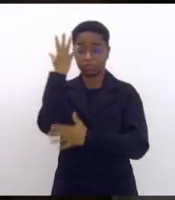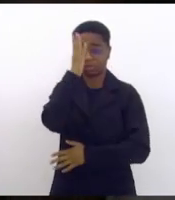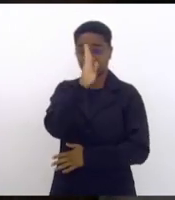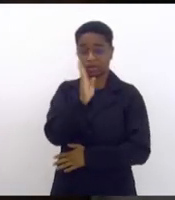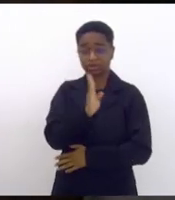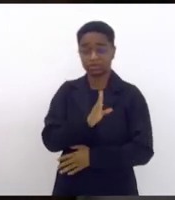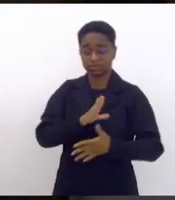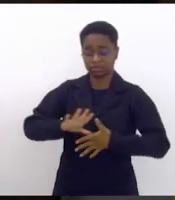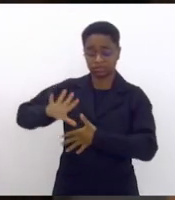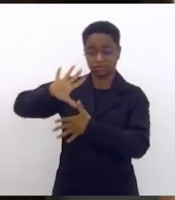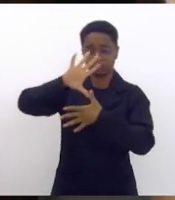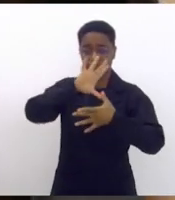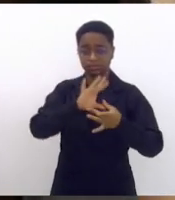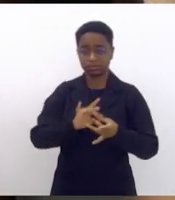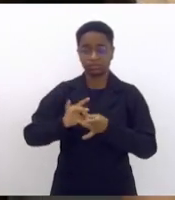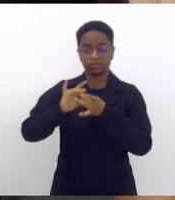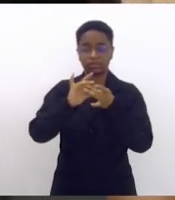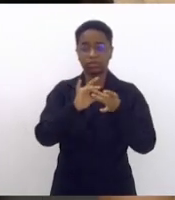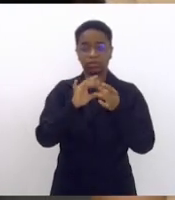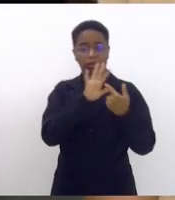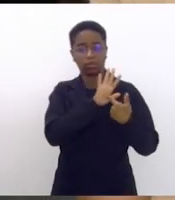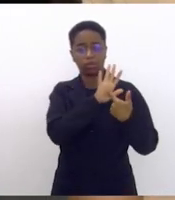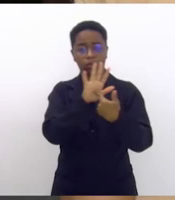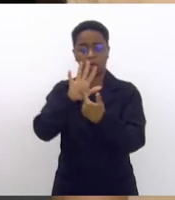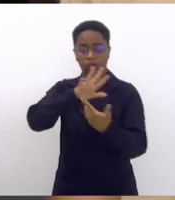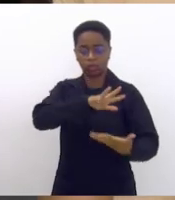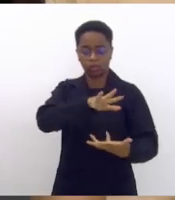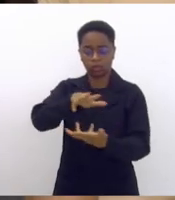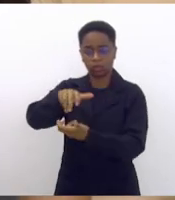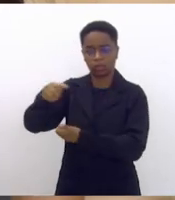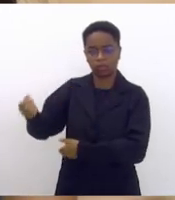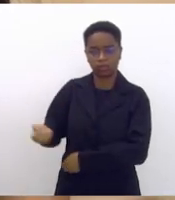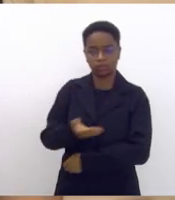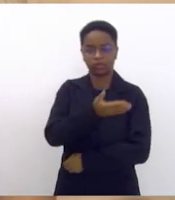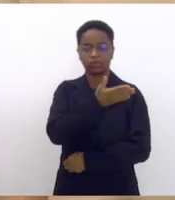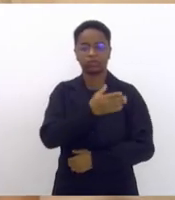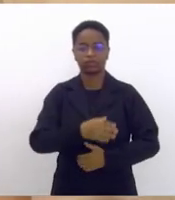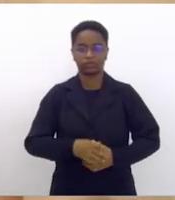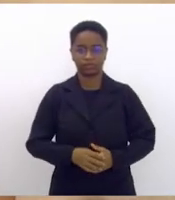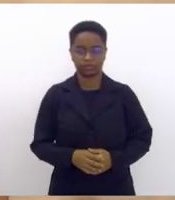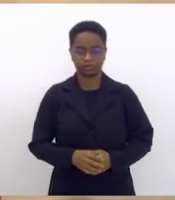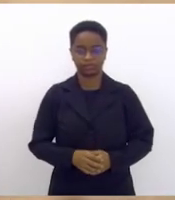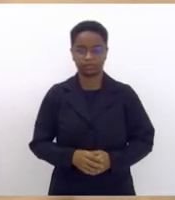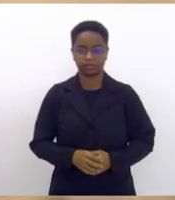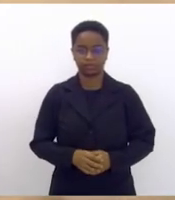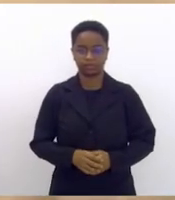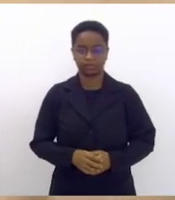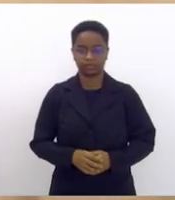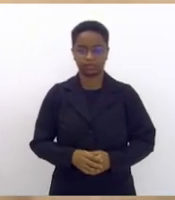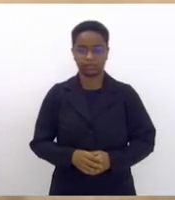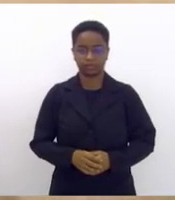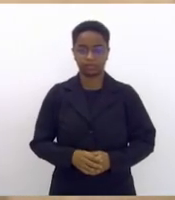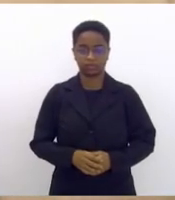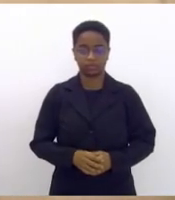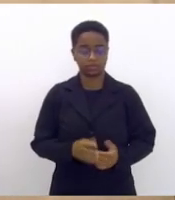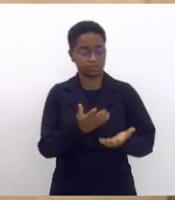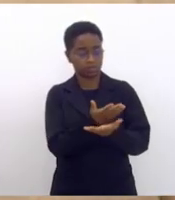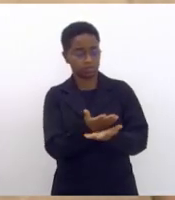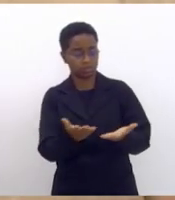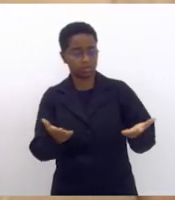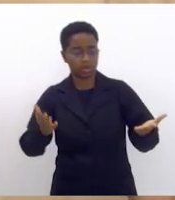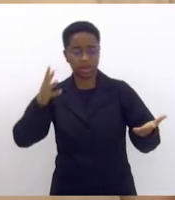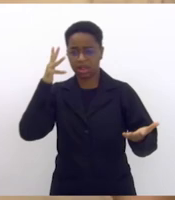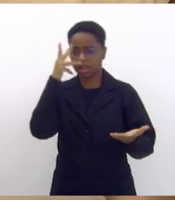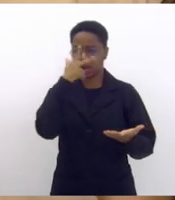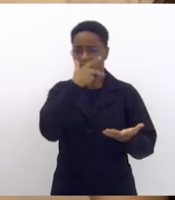obras e o farão da América iluminado sol do novo mundo do que a terra